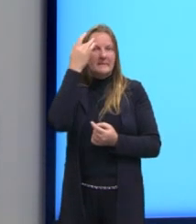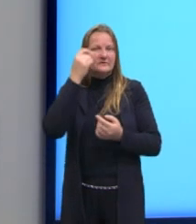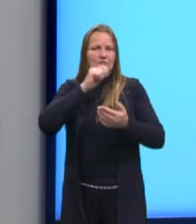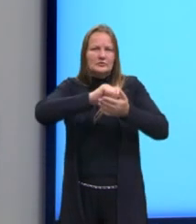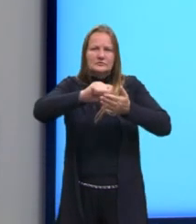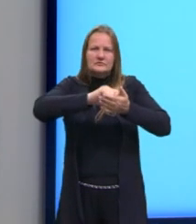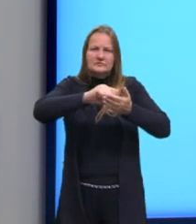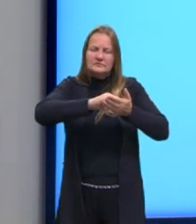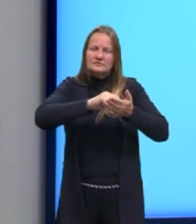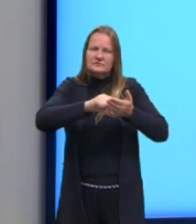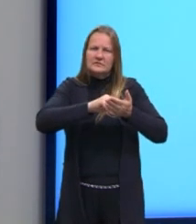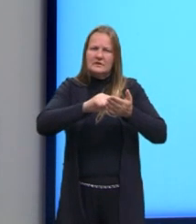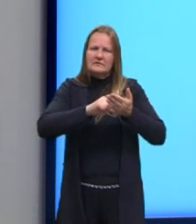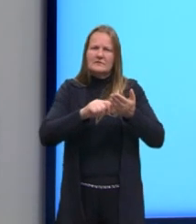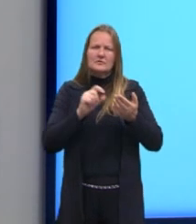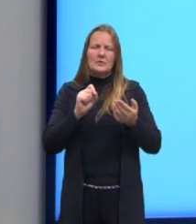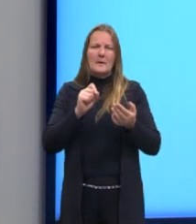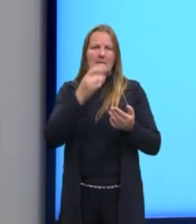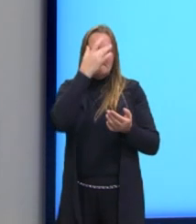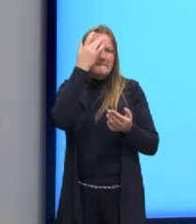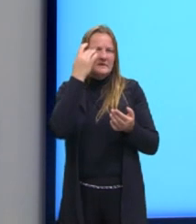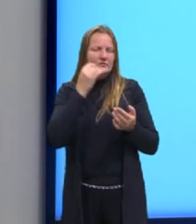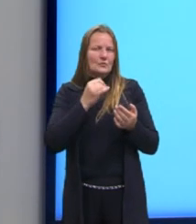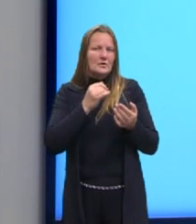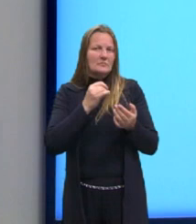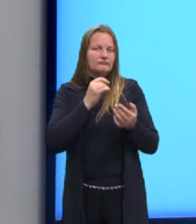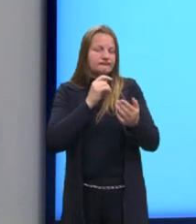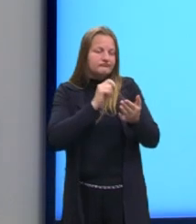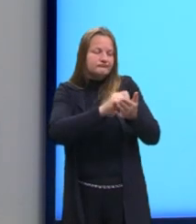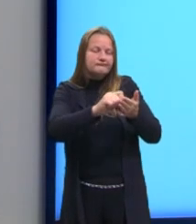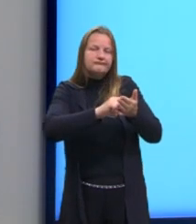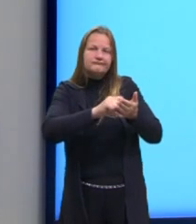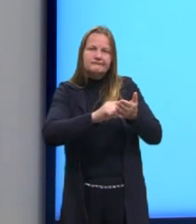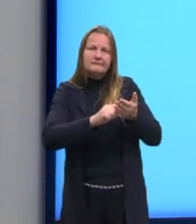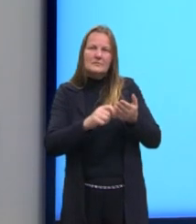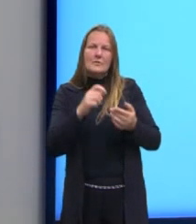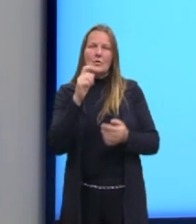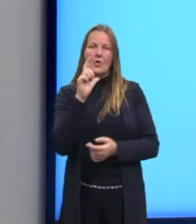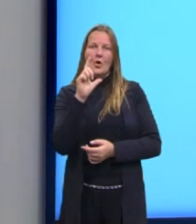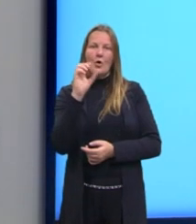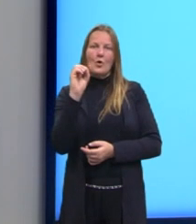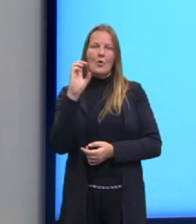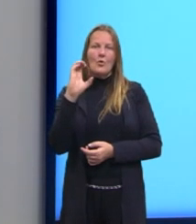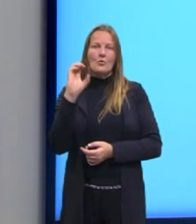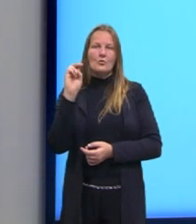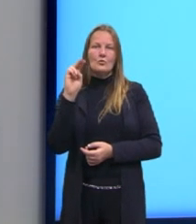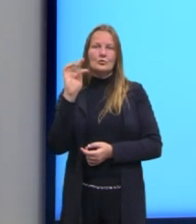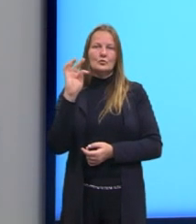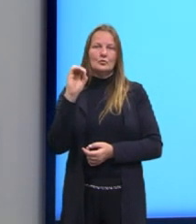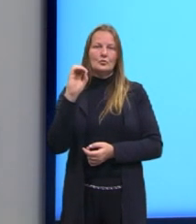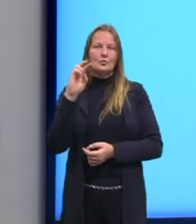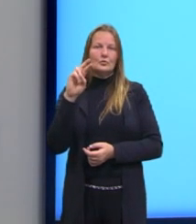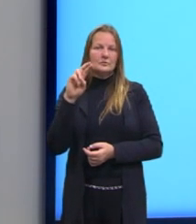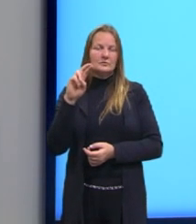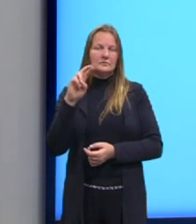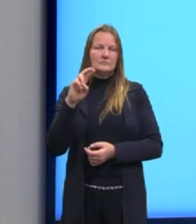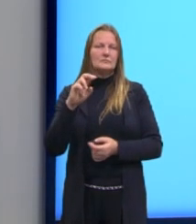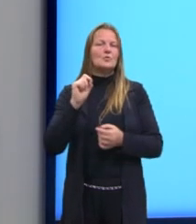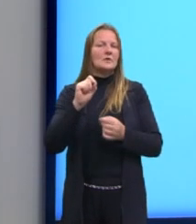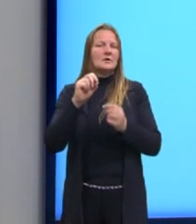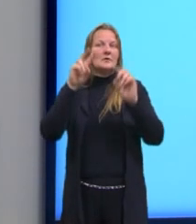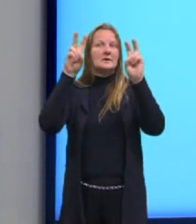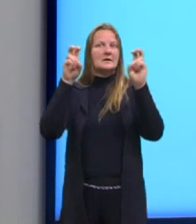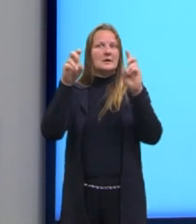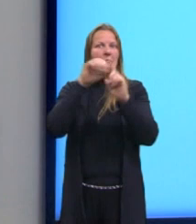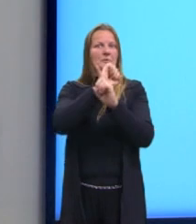articulista, ou seja, do locutor do nosso texto, acerca de algum assunto relevante socialmente. Circula,